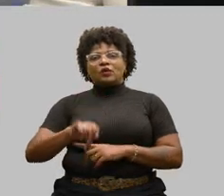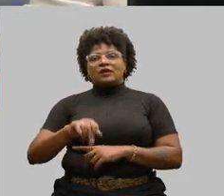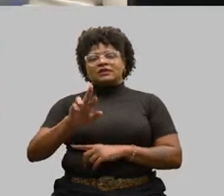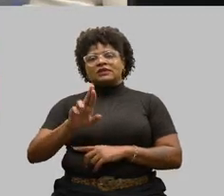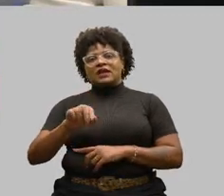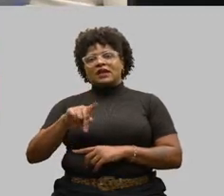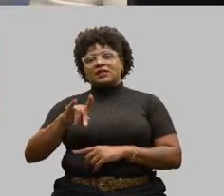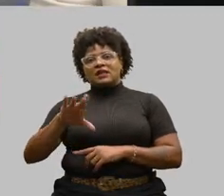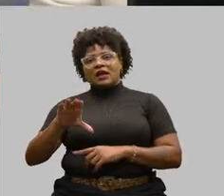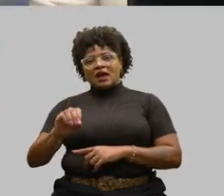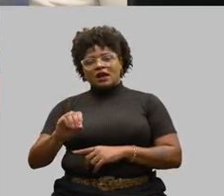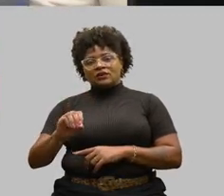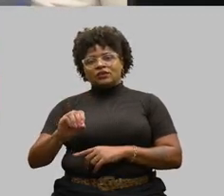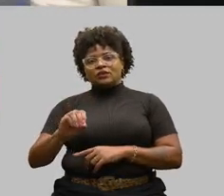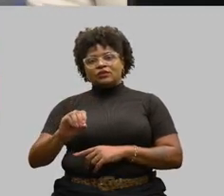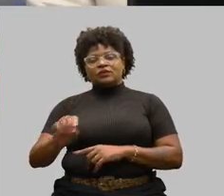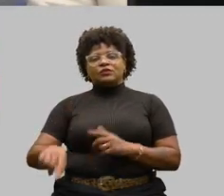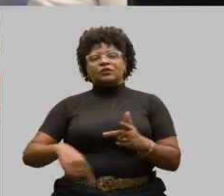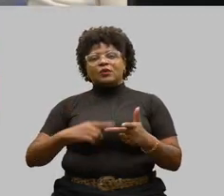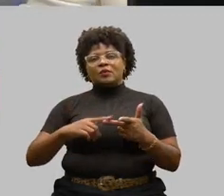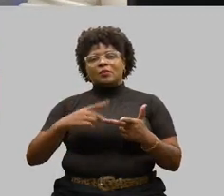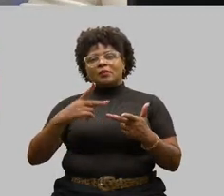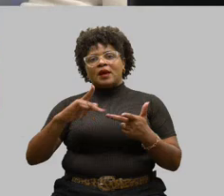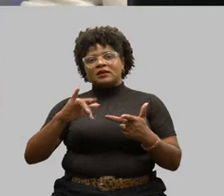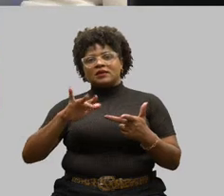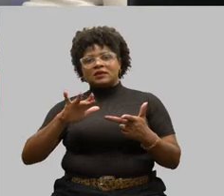cumprimentar a Patrícia Siqueira